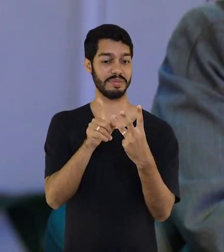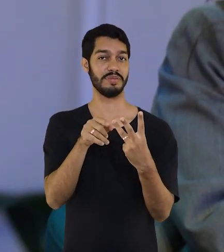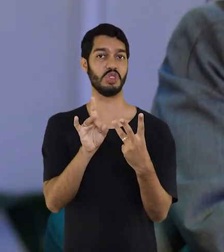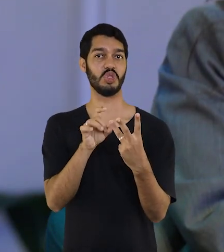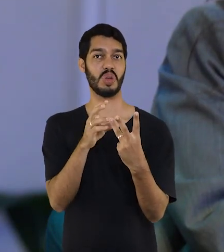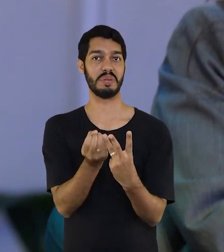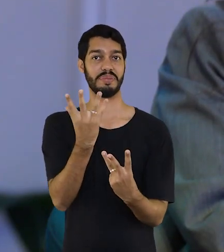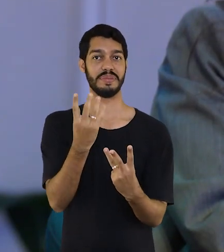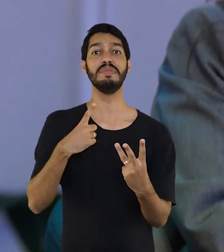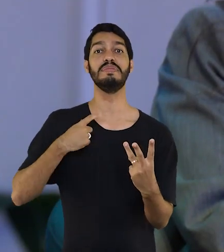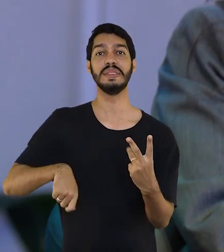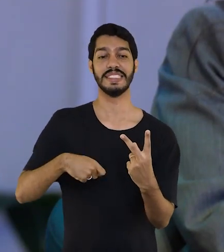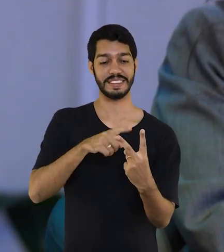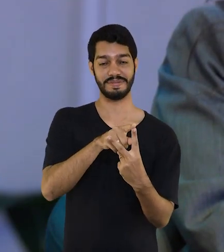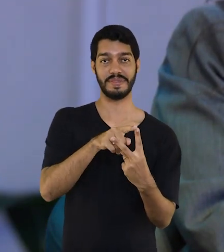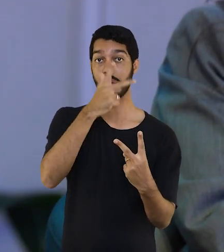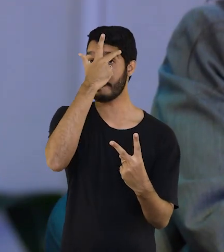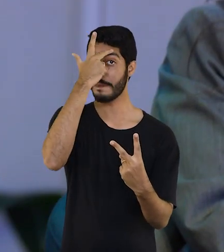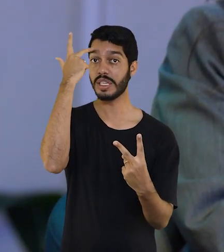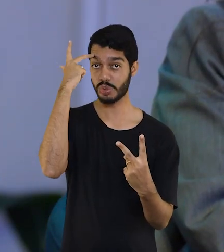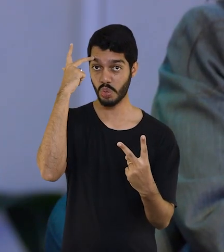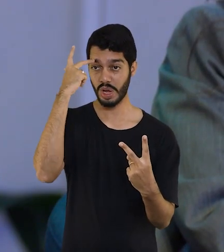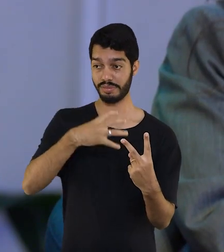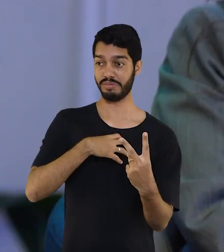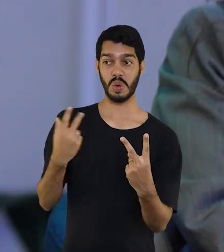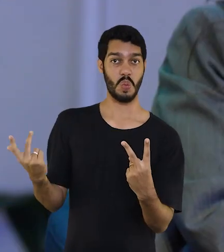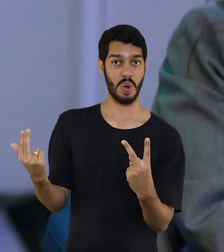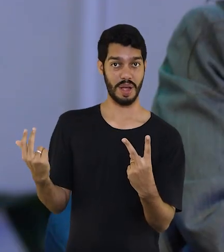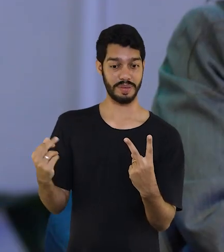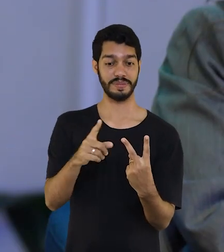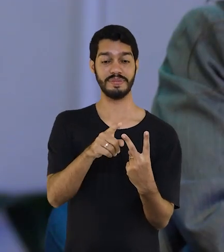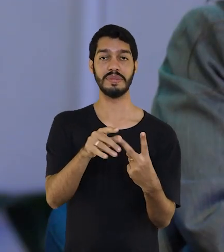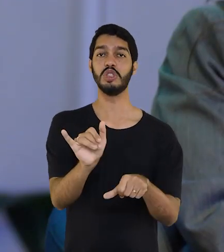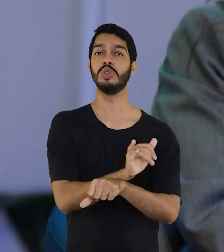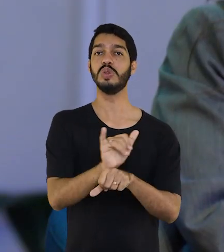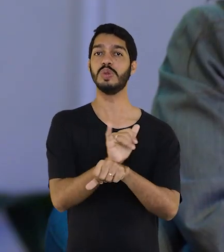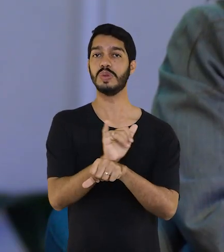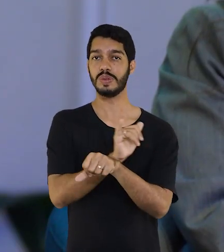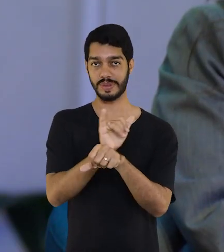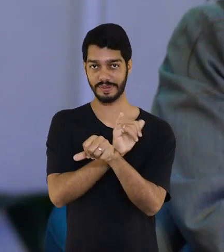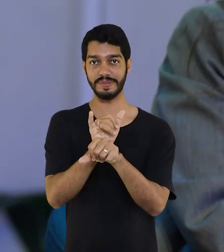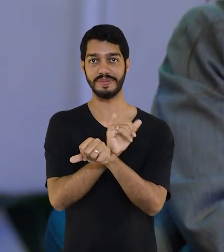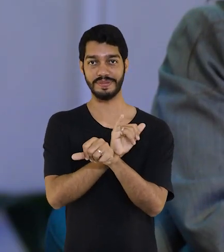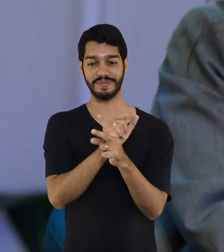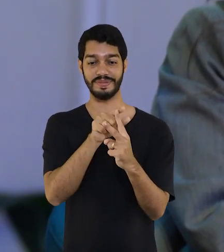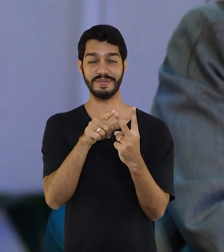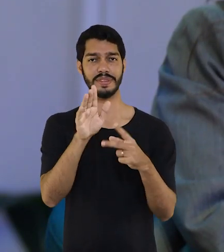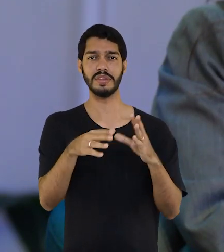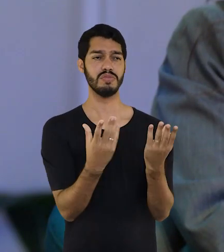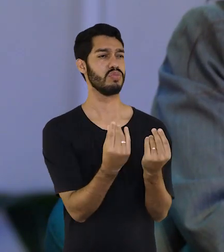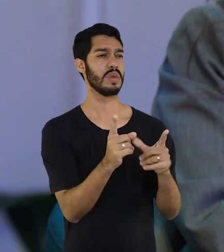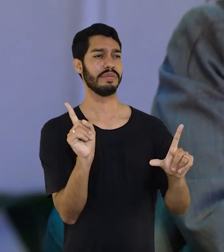2, a terceira aparece. Então, você precisa de gente, como você para montar a empresa. Você precisa de estratégia,